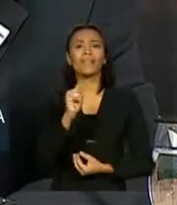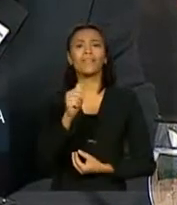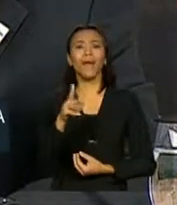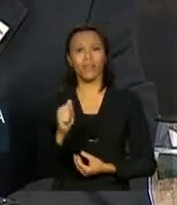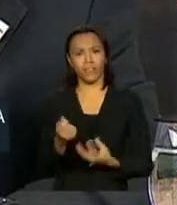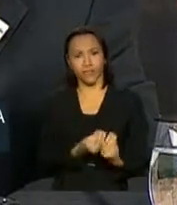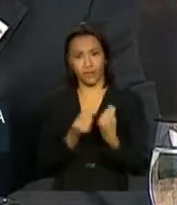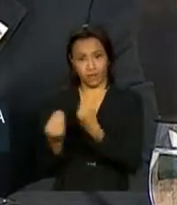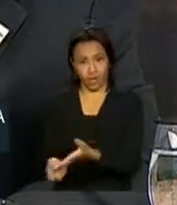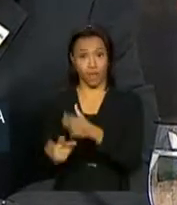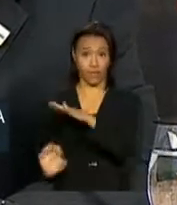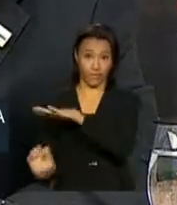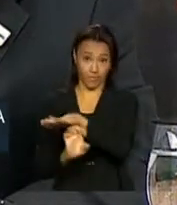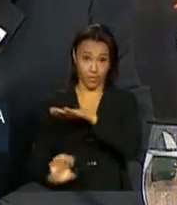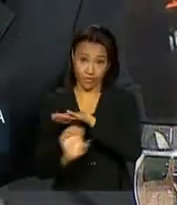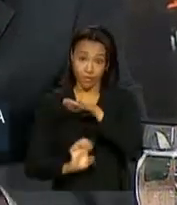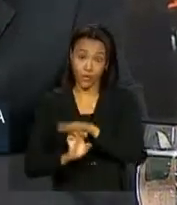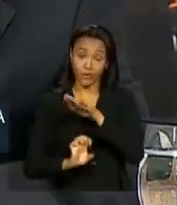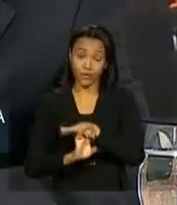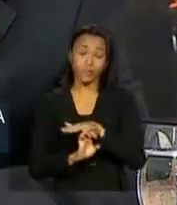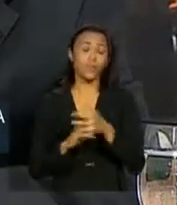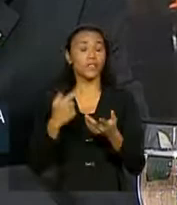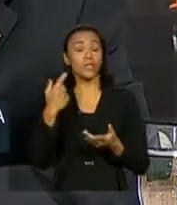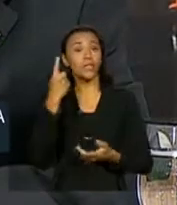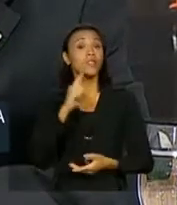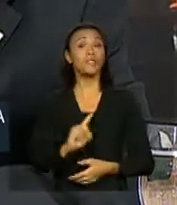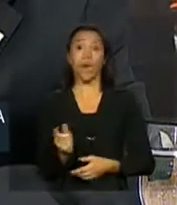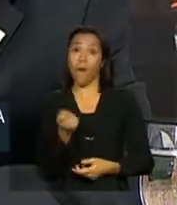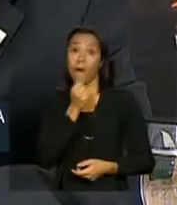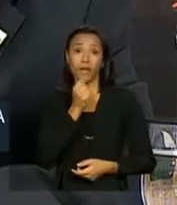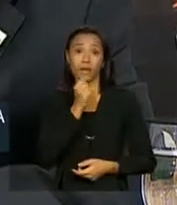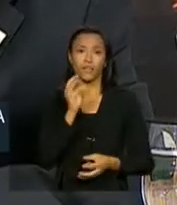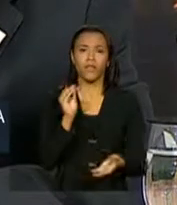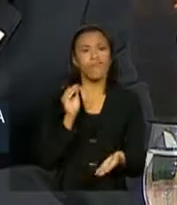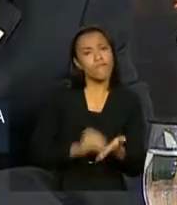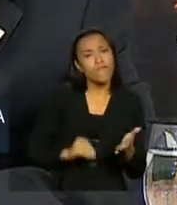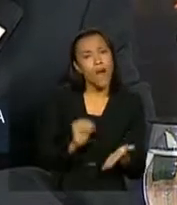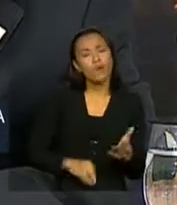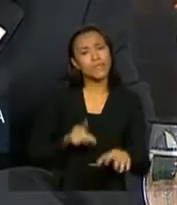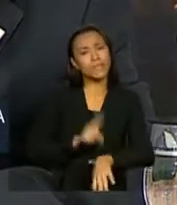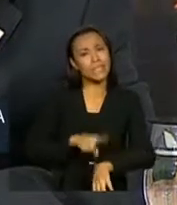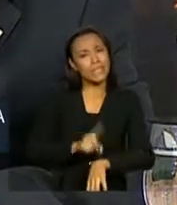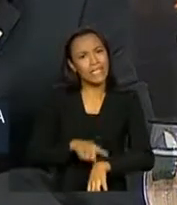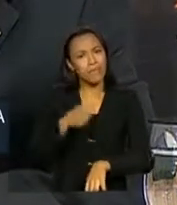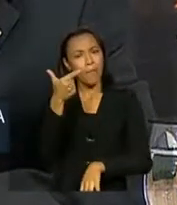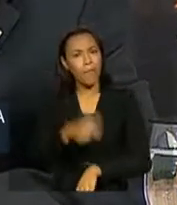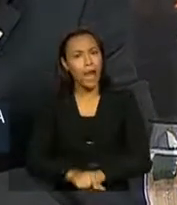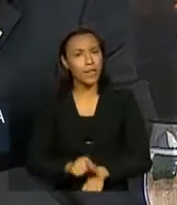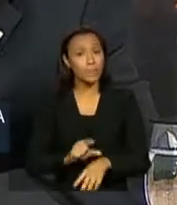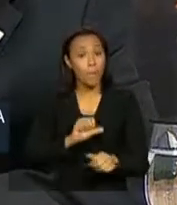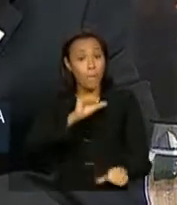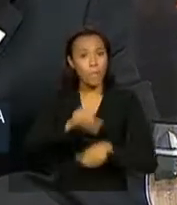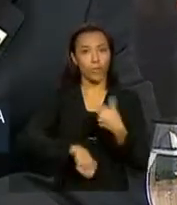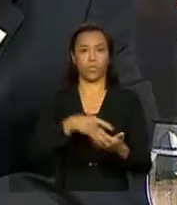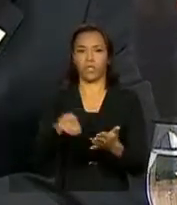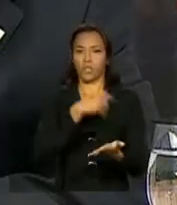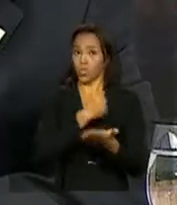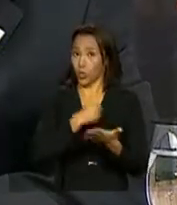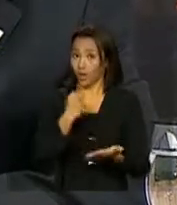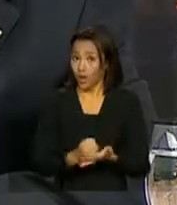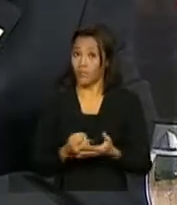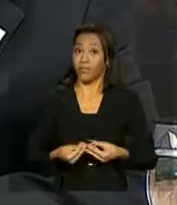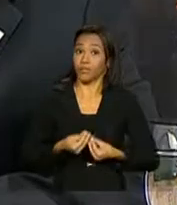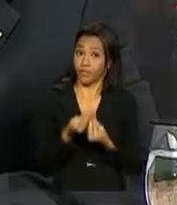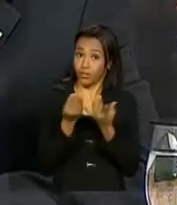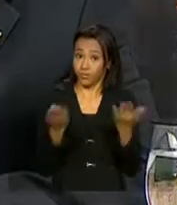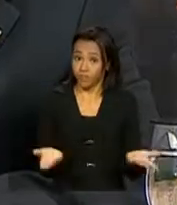distribuidoras. Mas nós não tratamos ainda, que isso exige um tempo maior, da mudança dos contratos das distribuidoras, uma